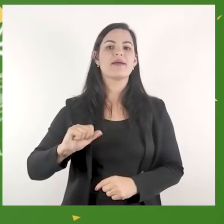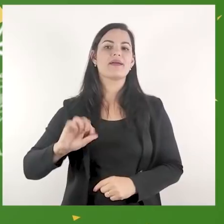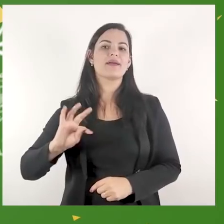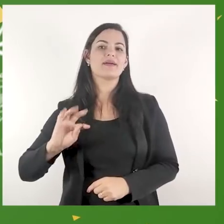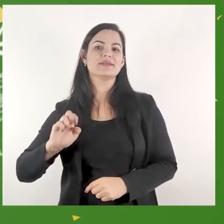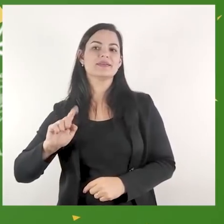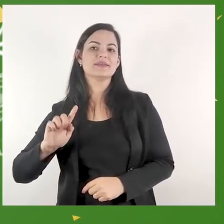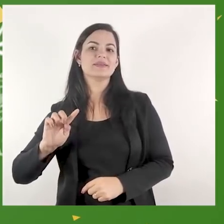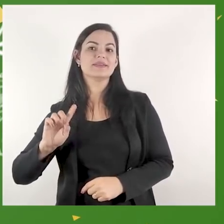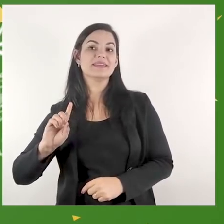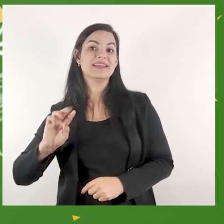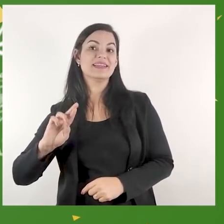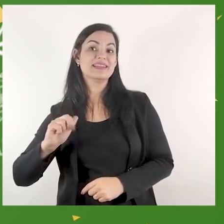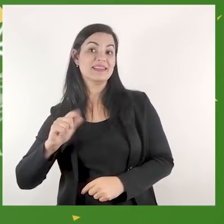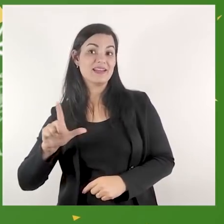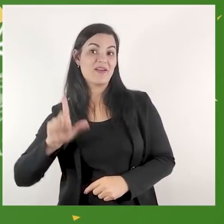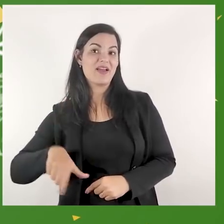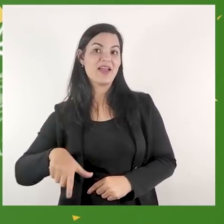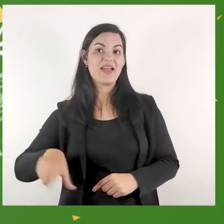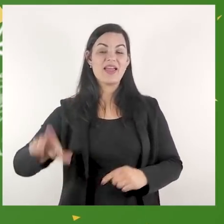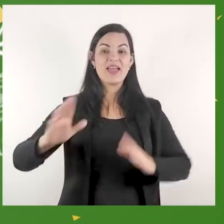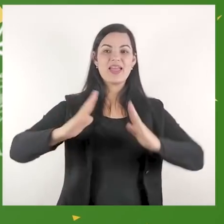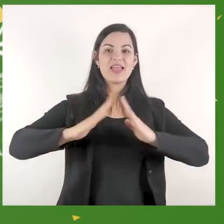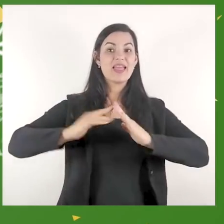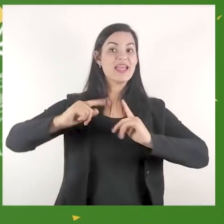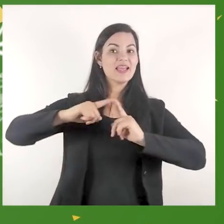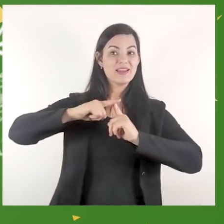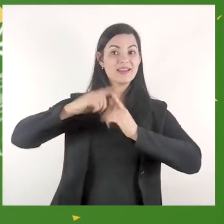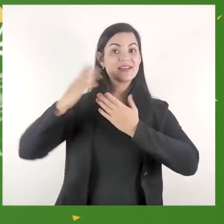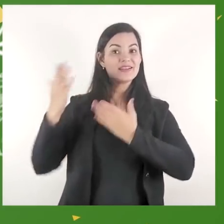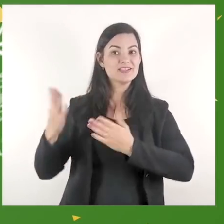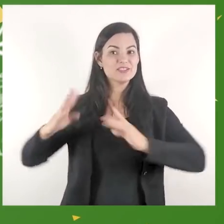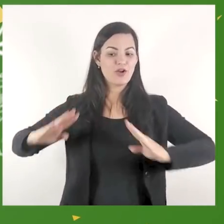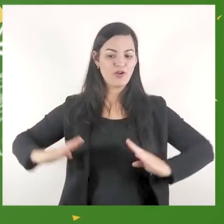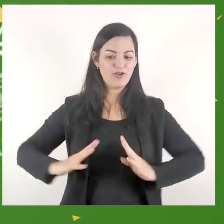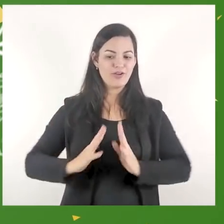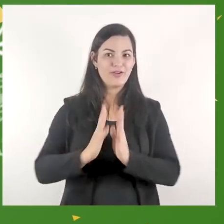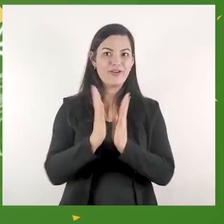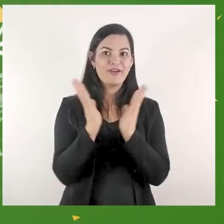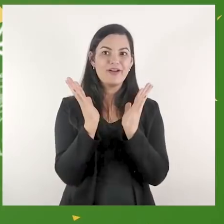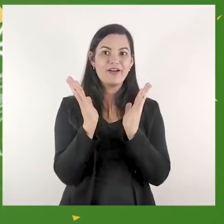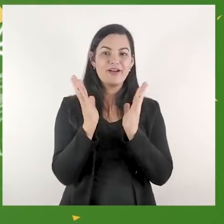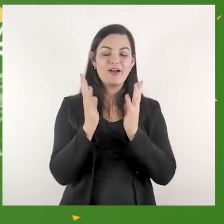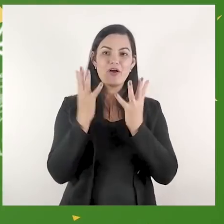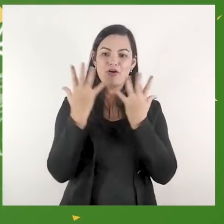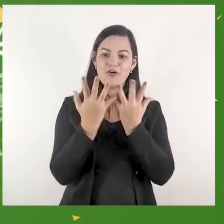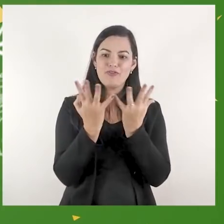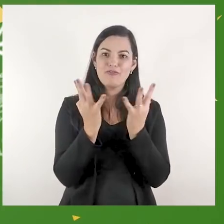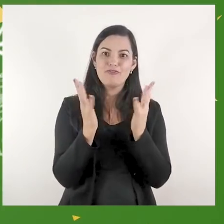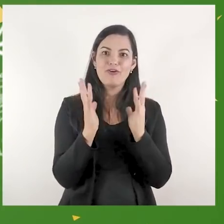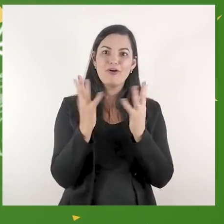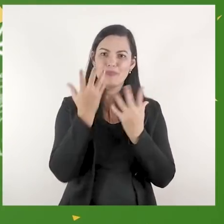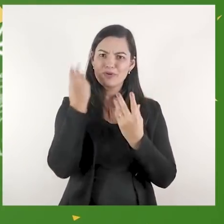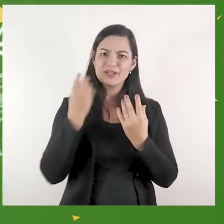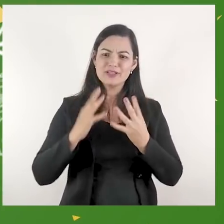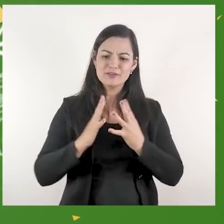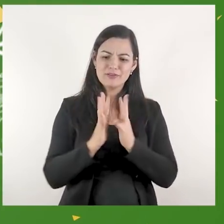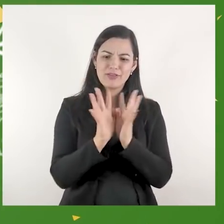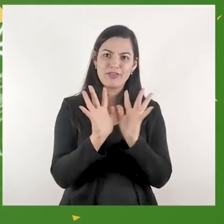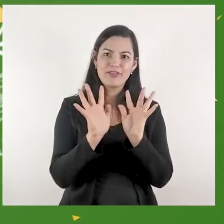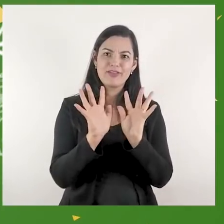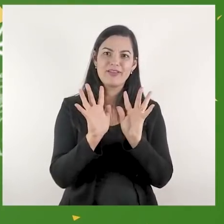de Brasília. Olha essas formas espalhadas, organizadas. Olha como fica